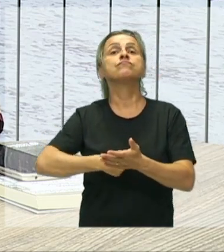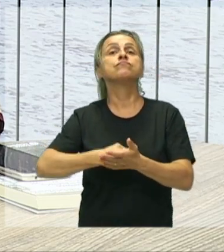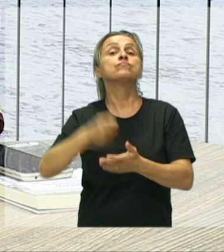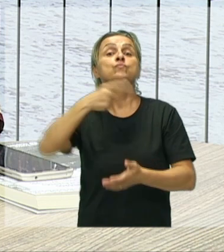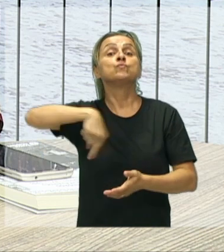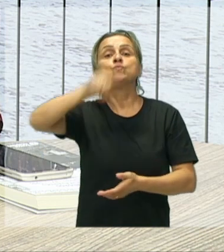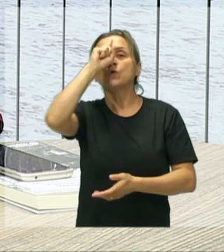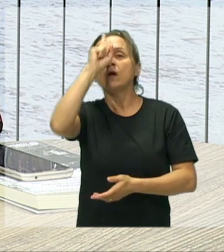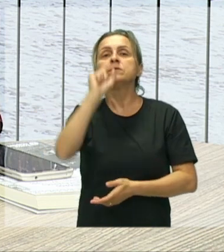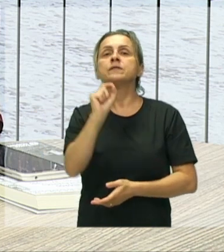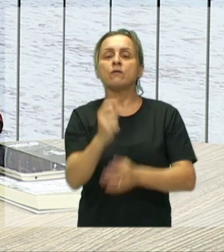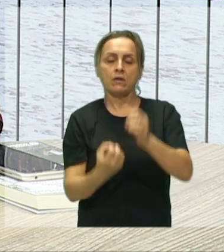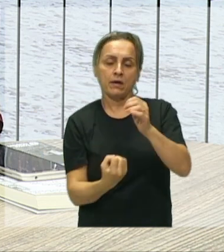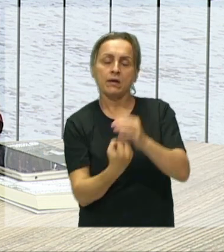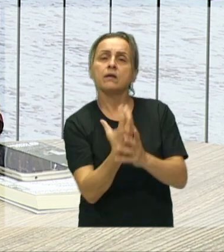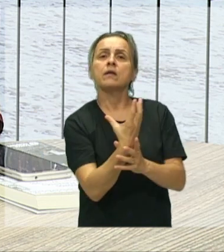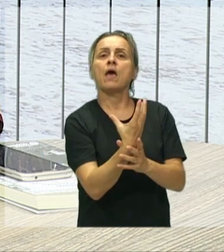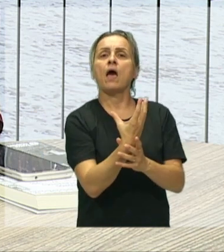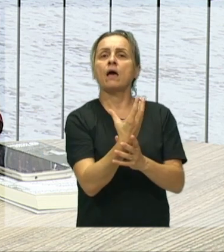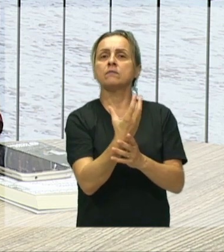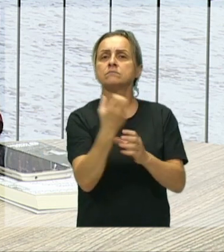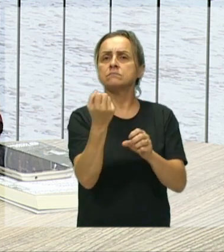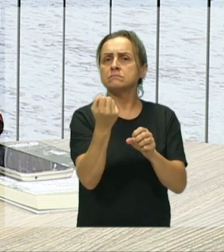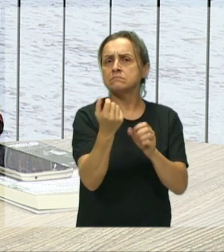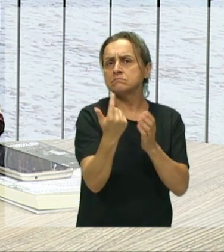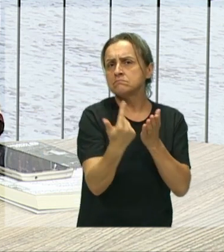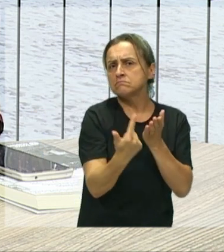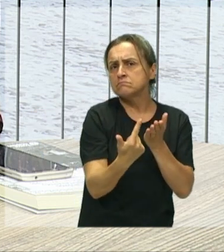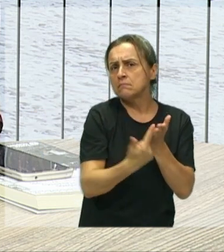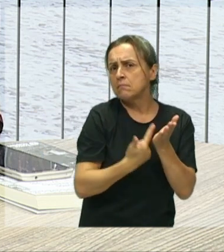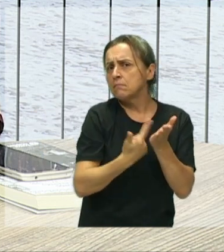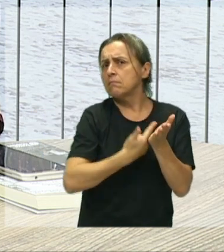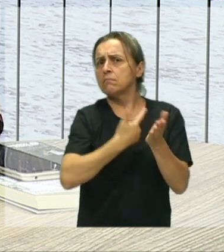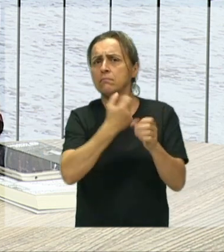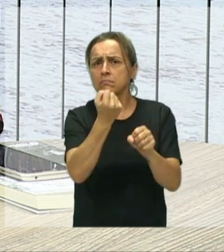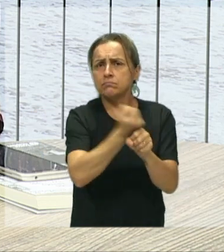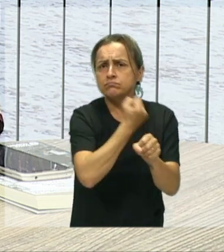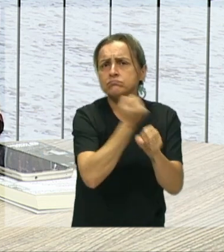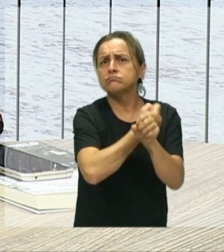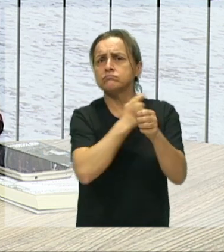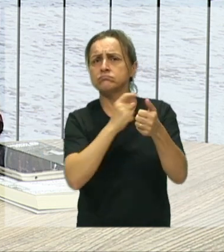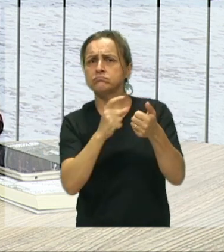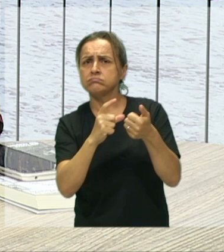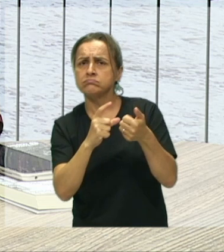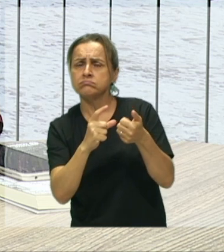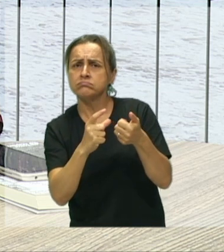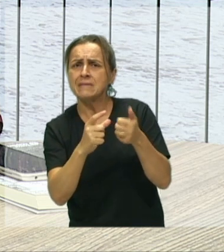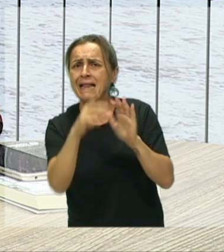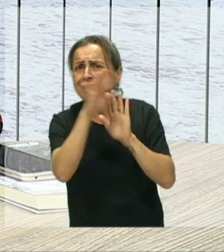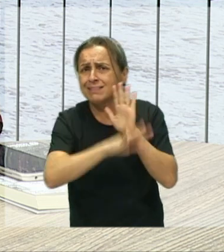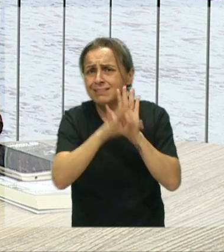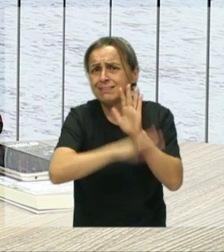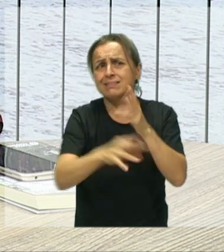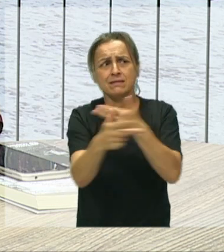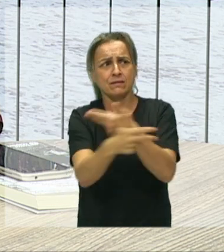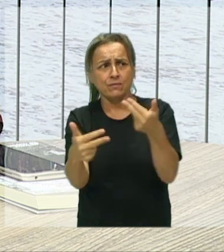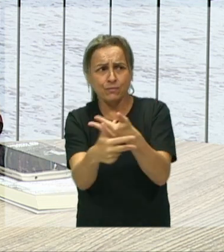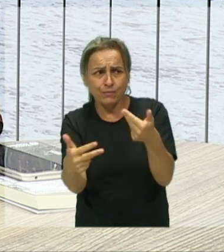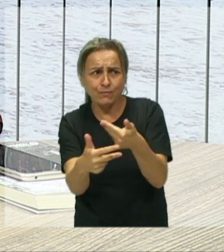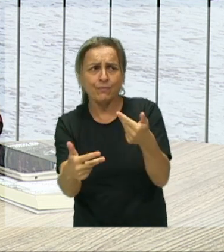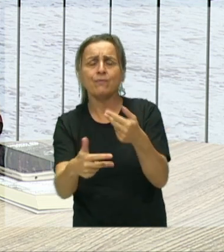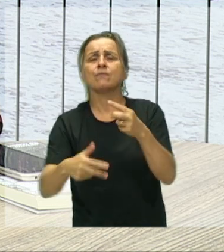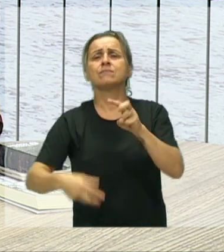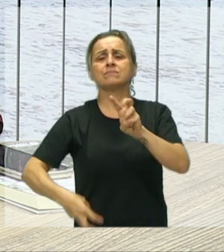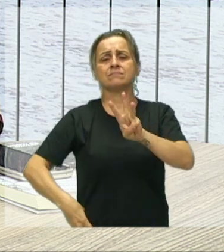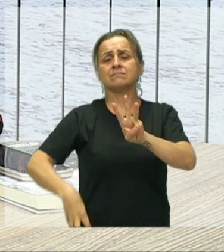obras, artigos que dê visibilidade às populações indígenas, às populações ciganas,